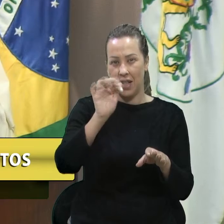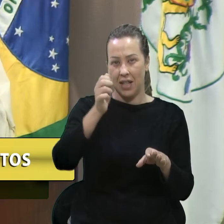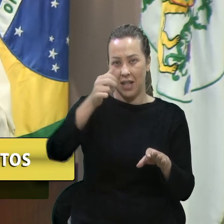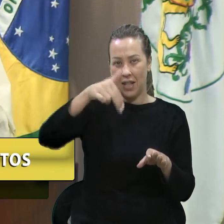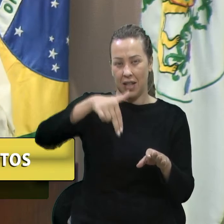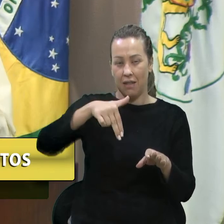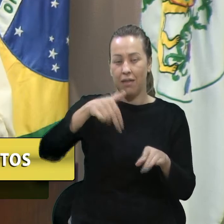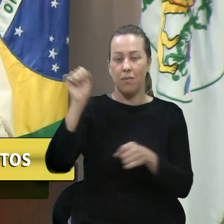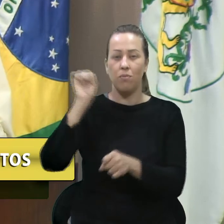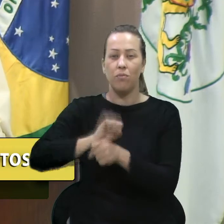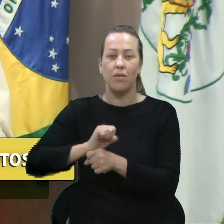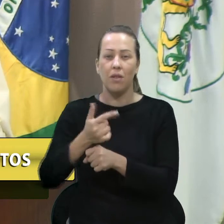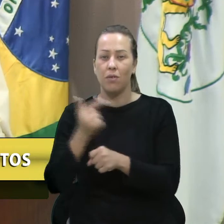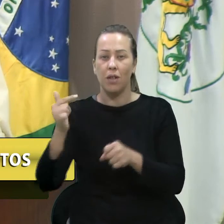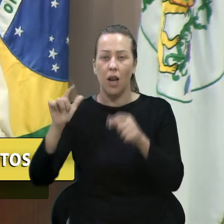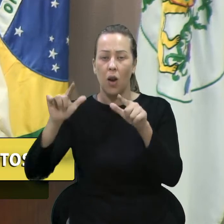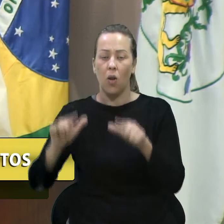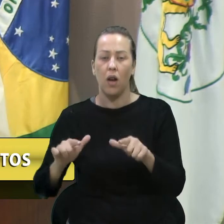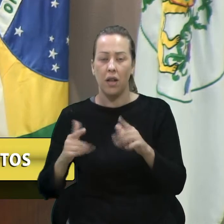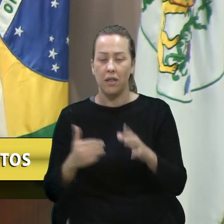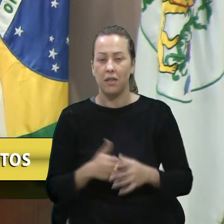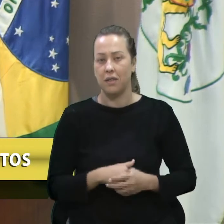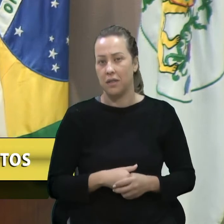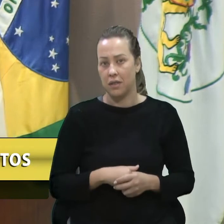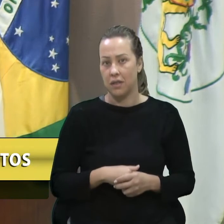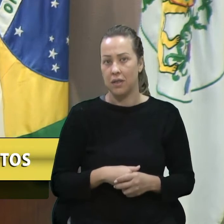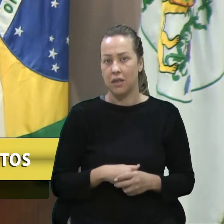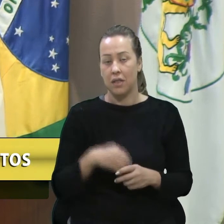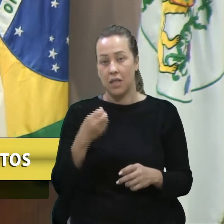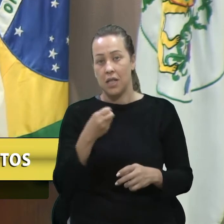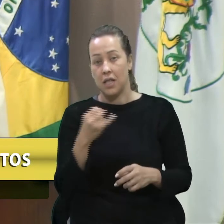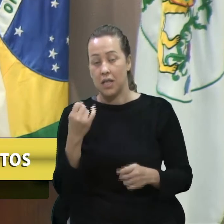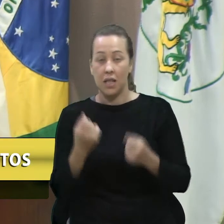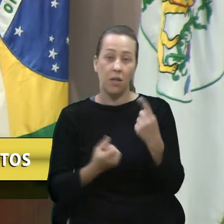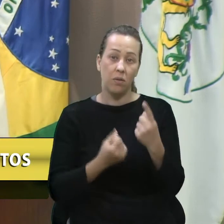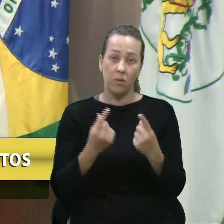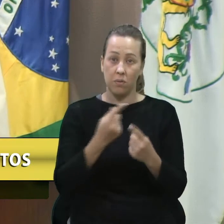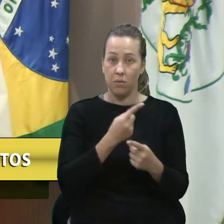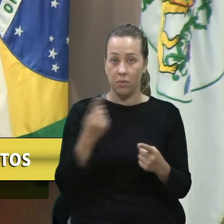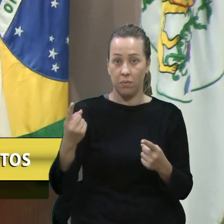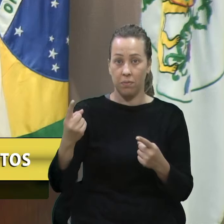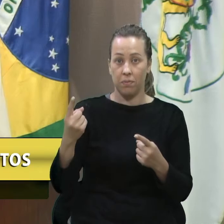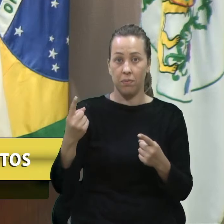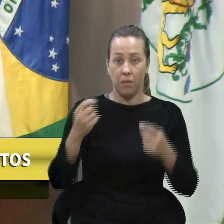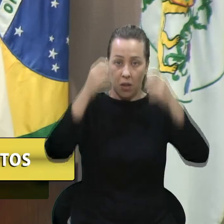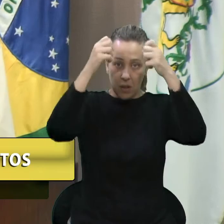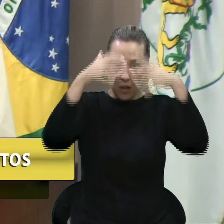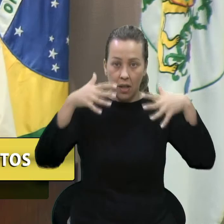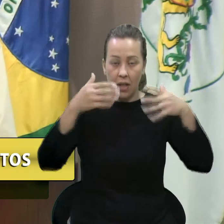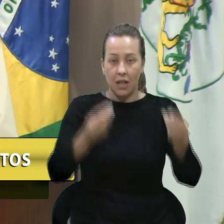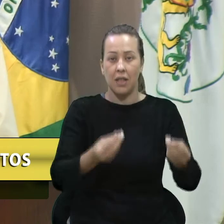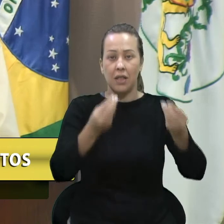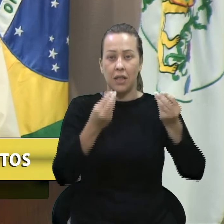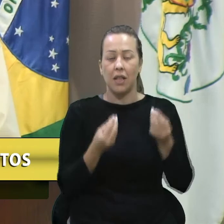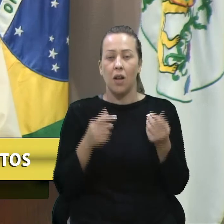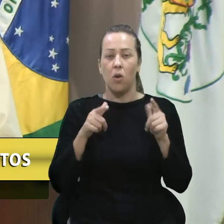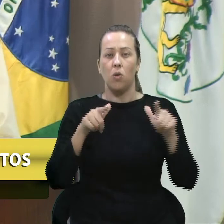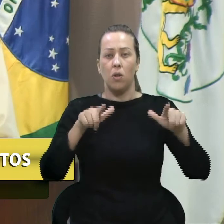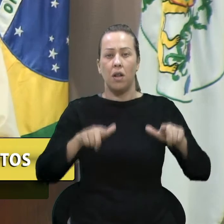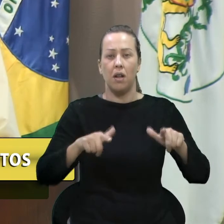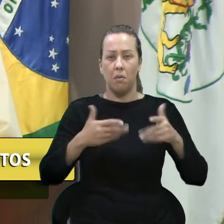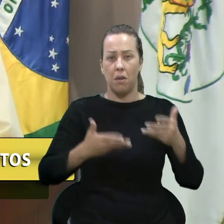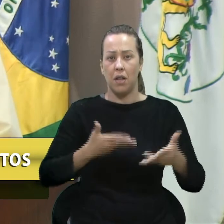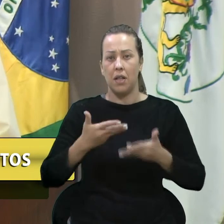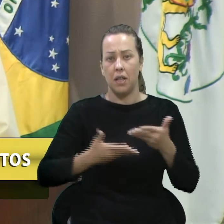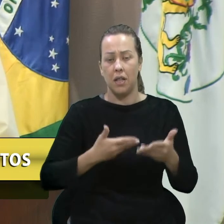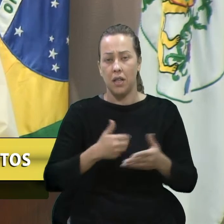atendendo provisoriamente num lugar. Então, se algum dia alguém for iluminado e nos dá uma salinha para a gente atender, eu